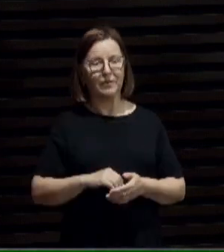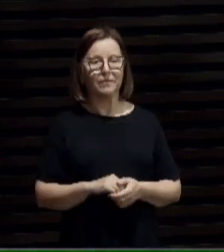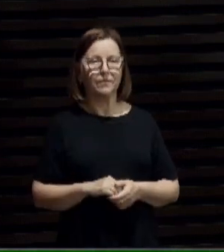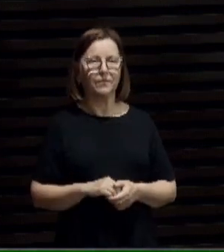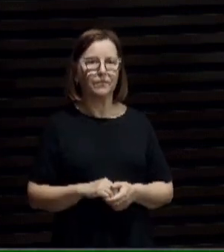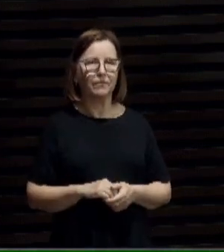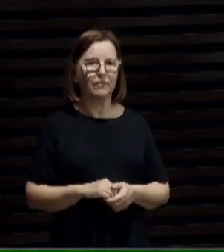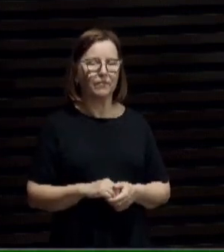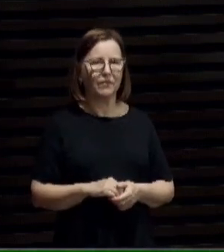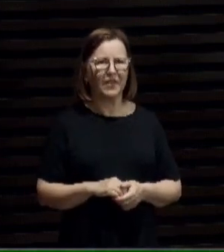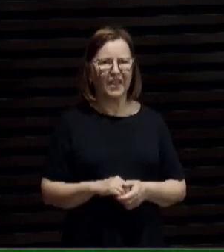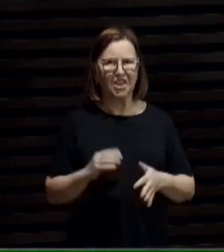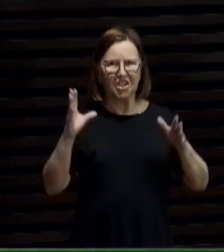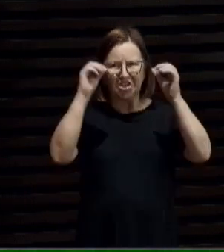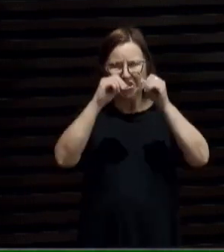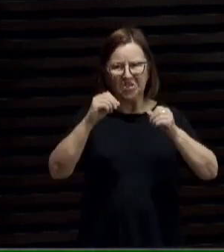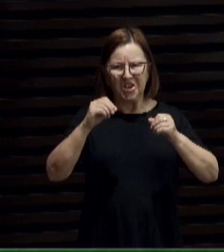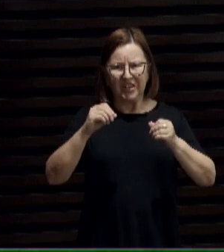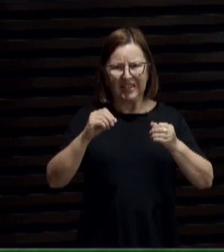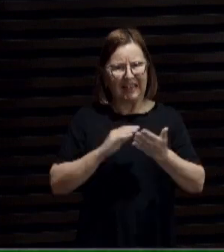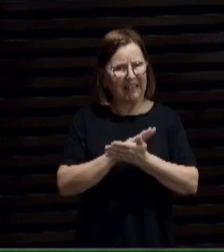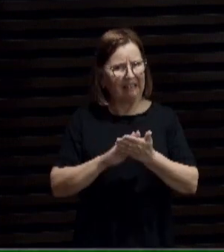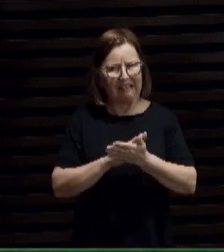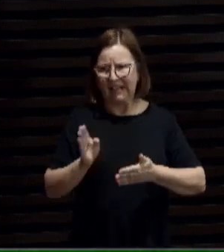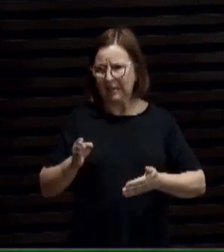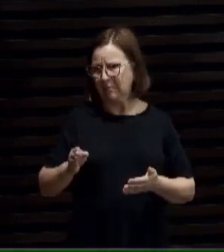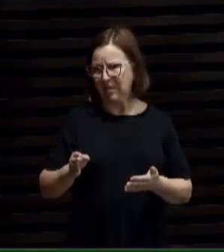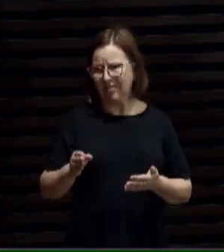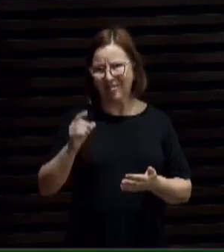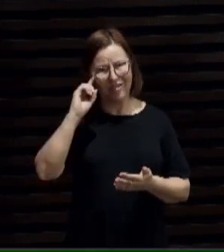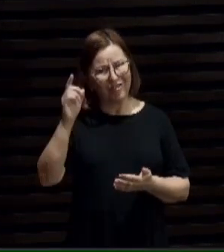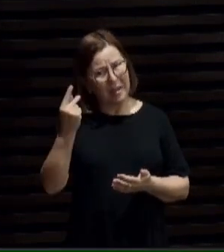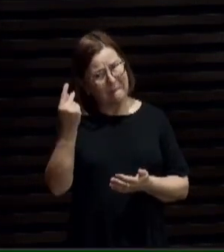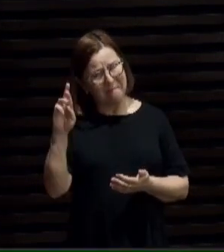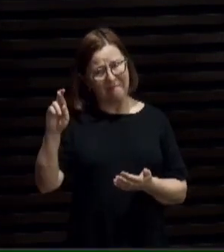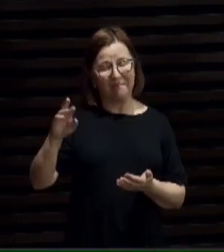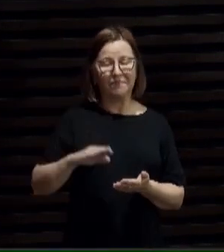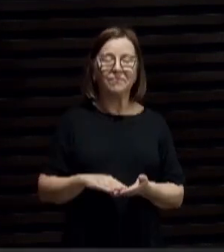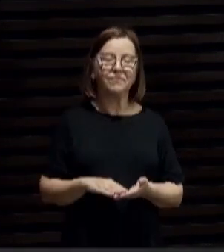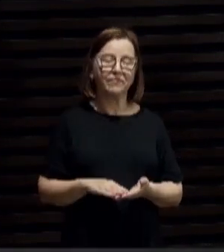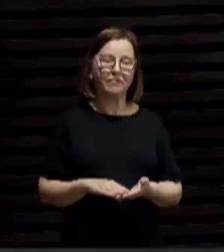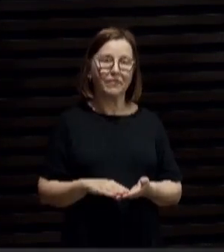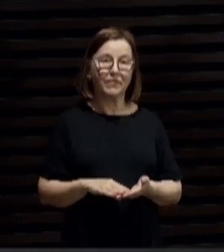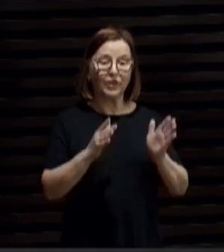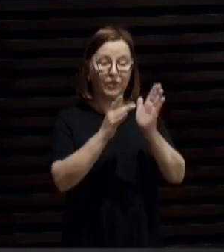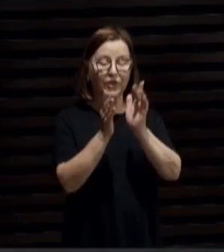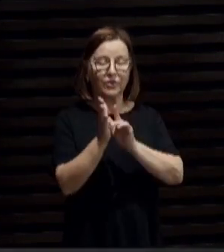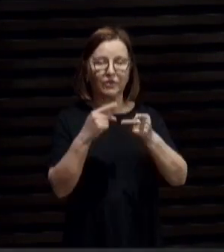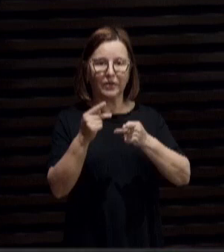então, nada. Aí ele diz, como é que ele diz aí? Então lhes disse: lançai.